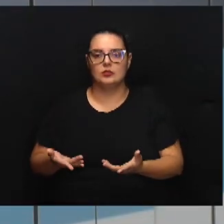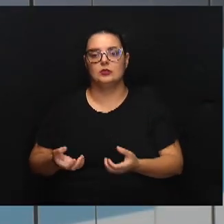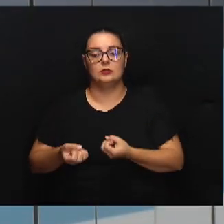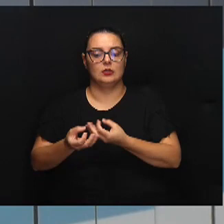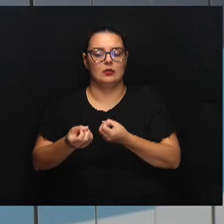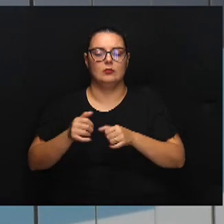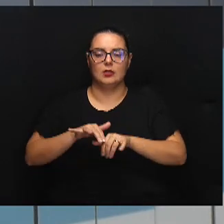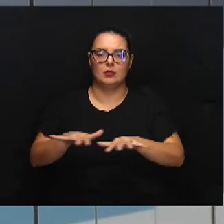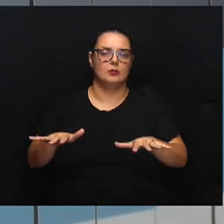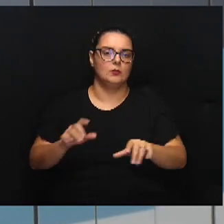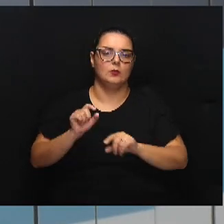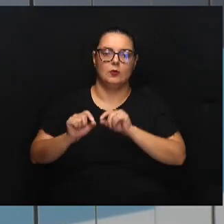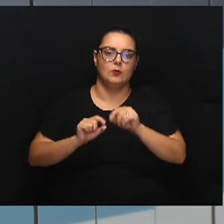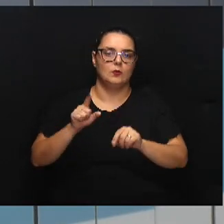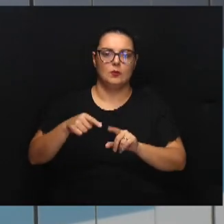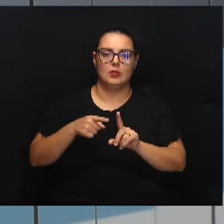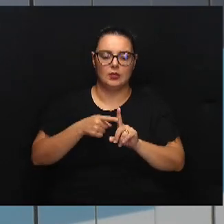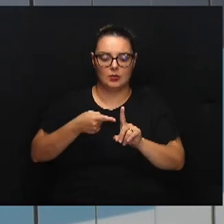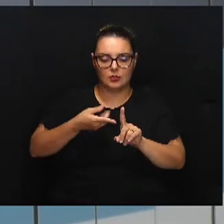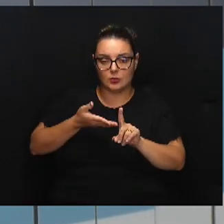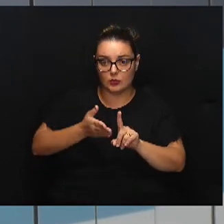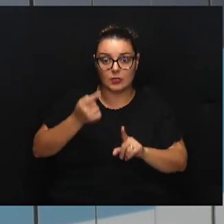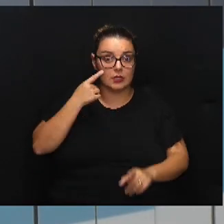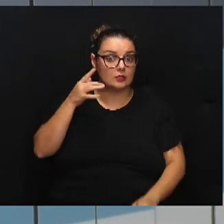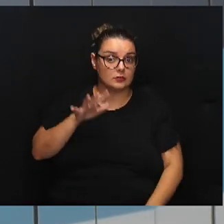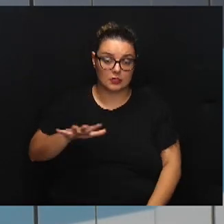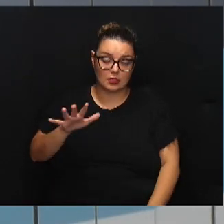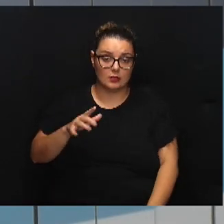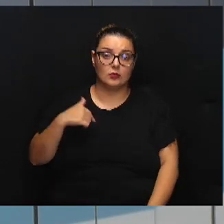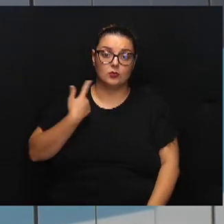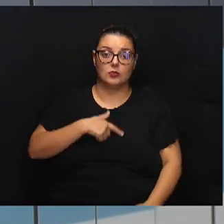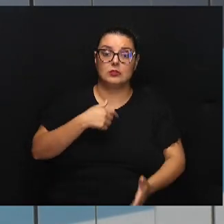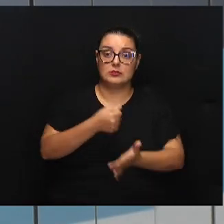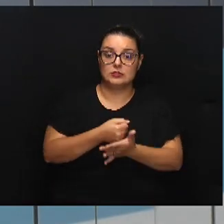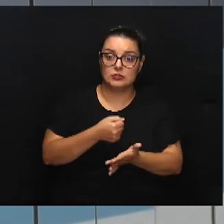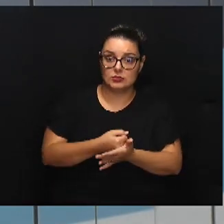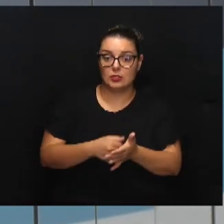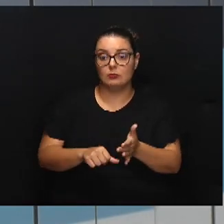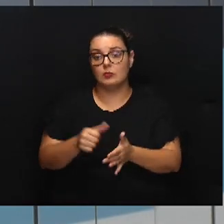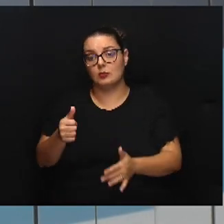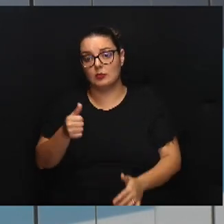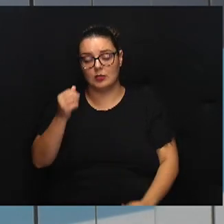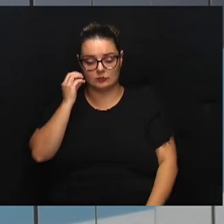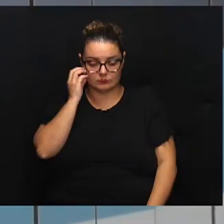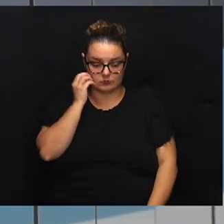informações do que é o parto ideal. A gente precisa garantir, em primeiro lugar,